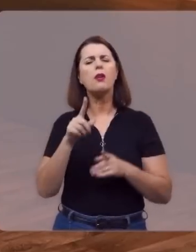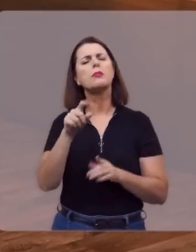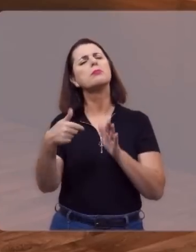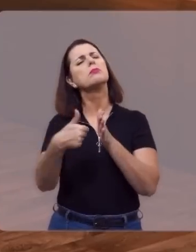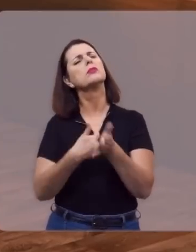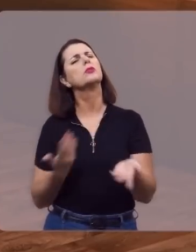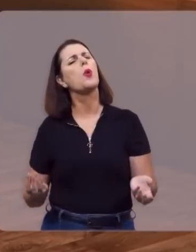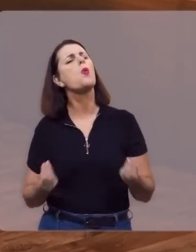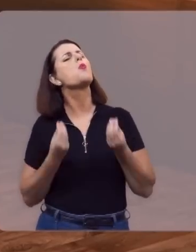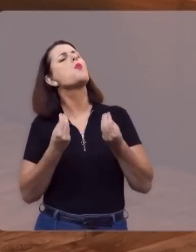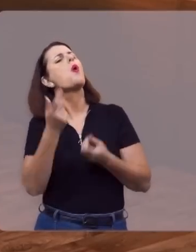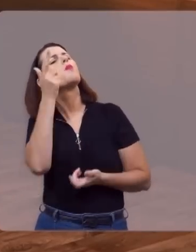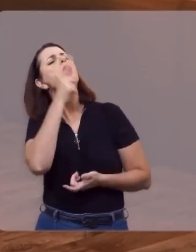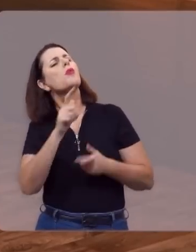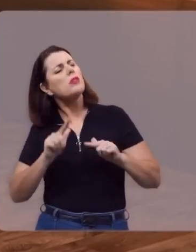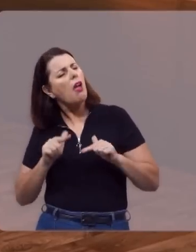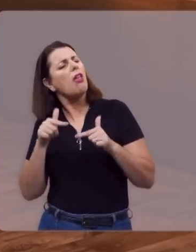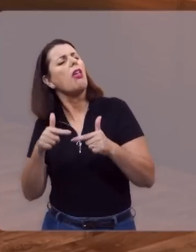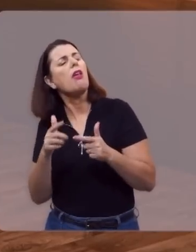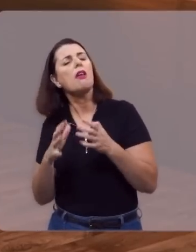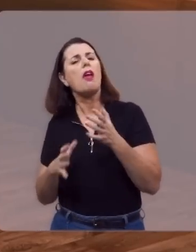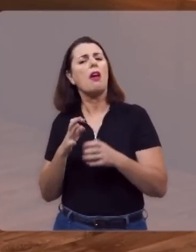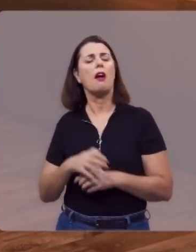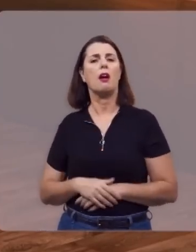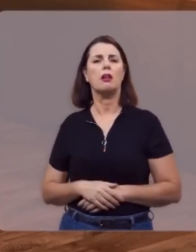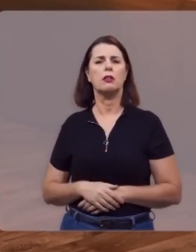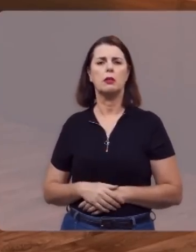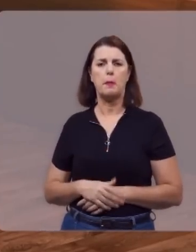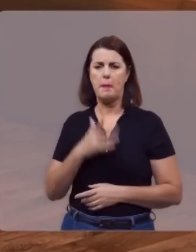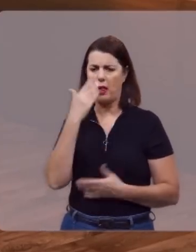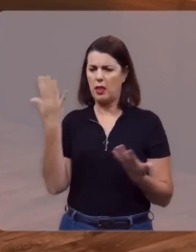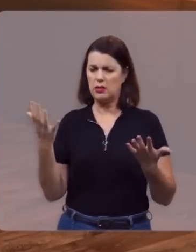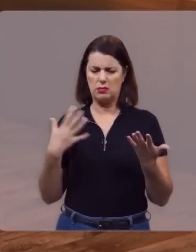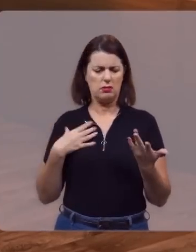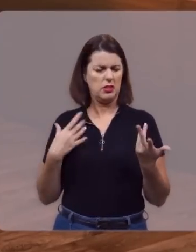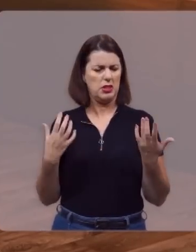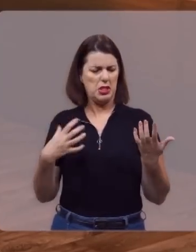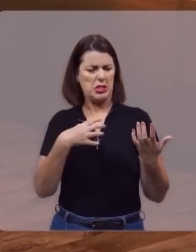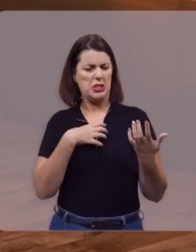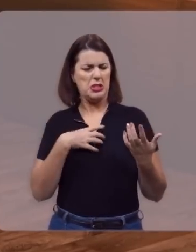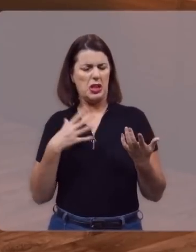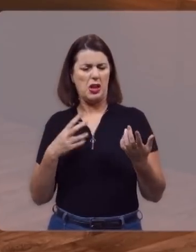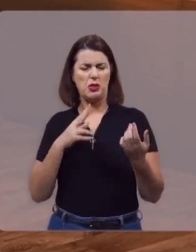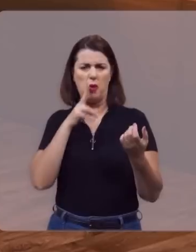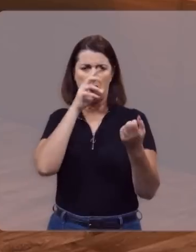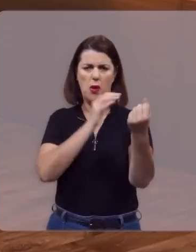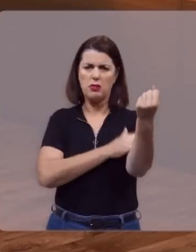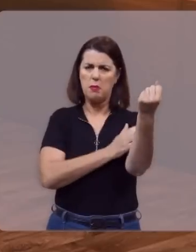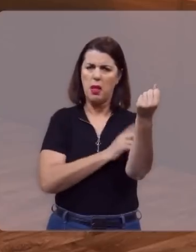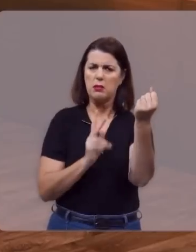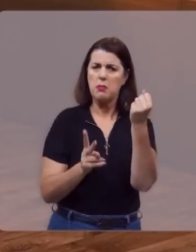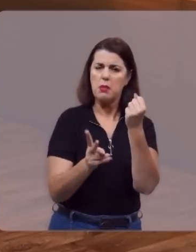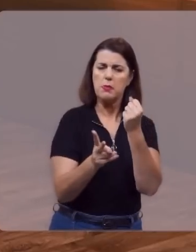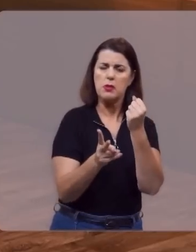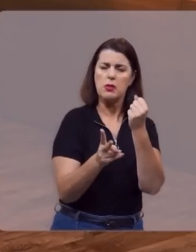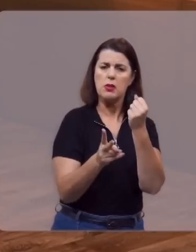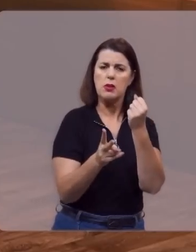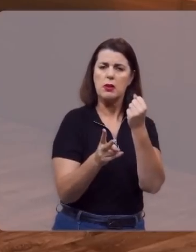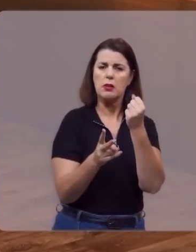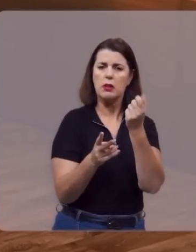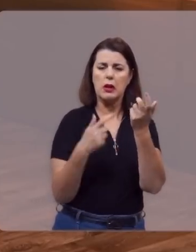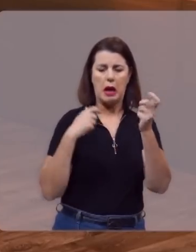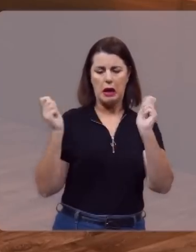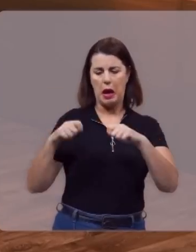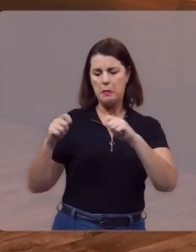perguntar, como é que nós vamos enfrentar essa guerra? De cara limpa? Na força do braço? Com a